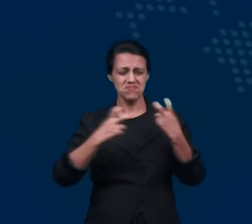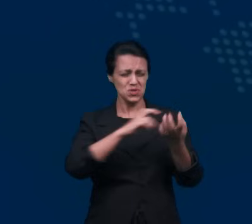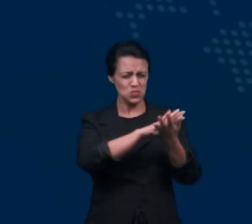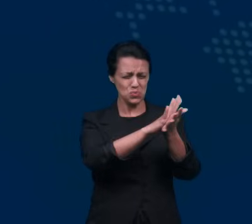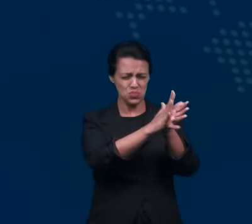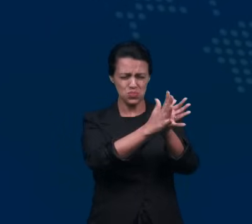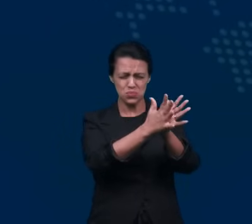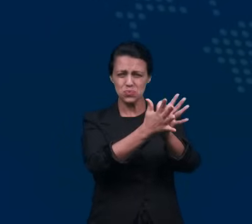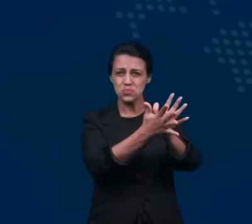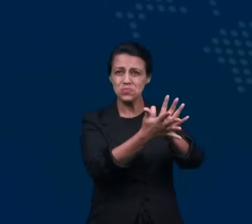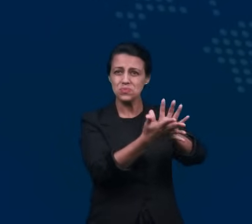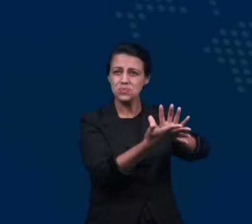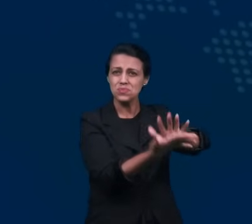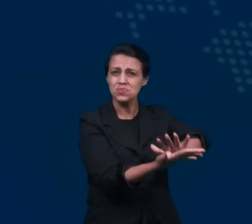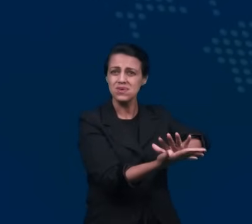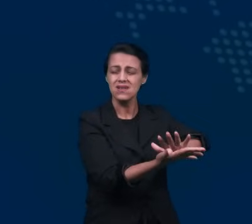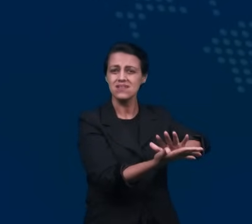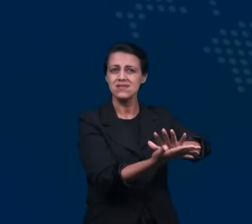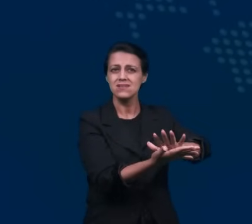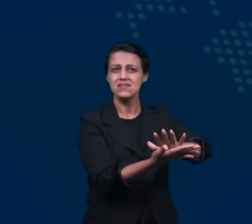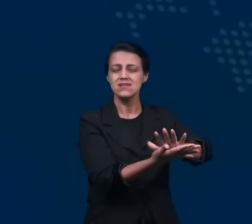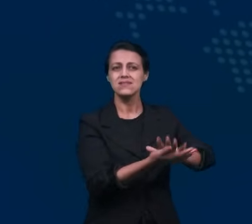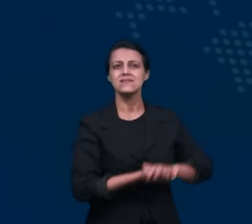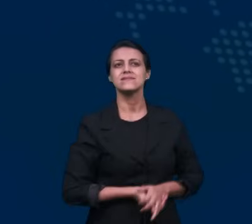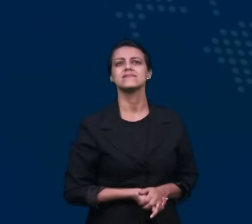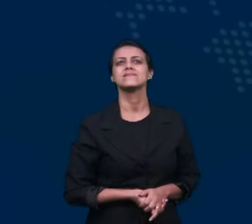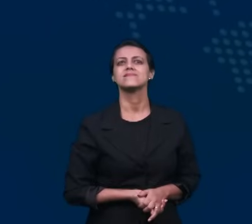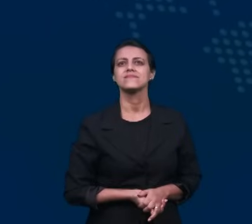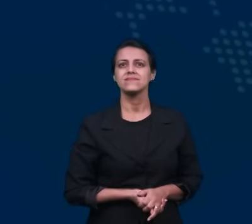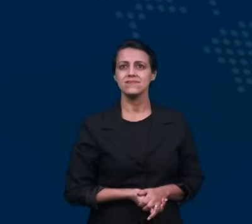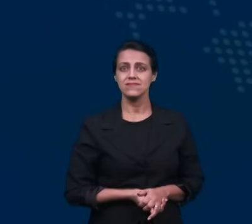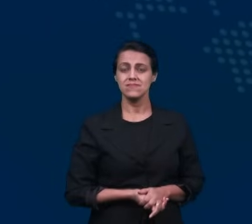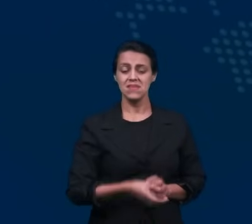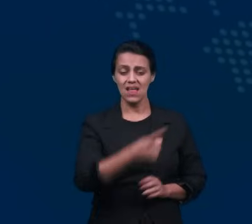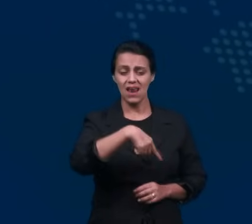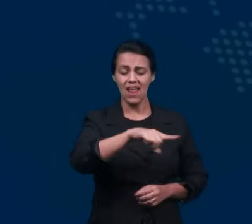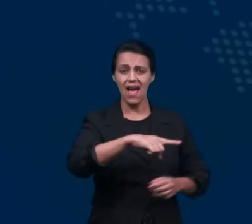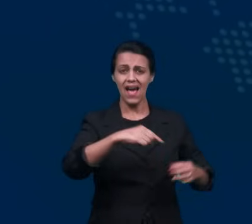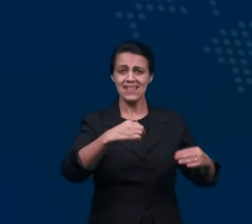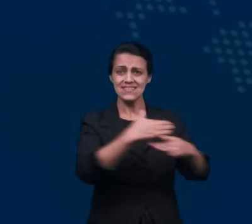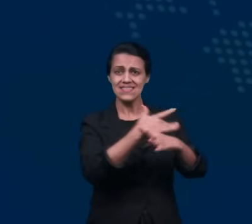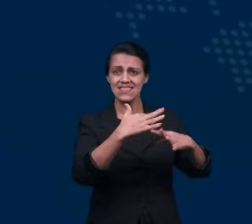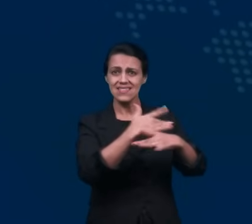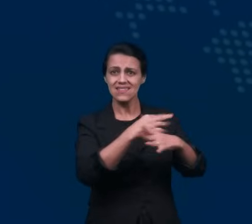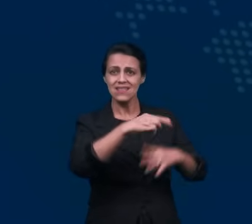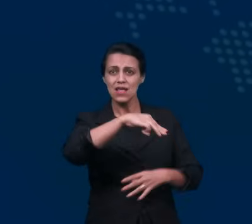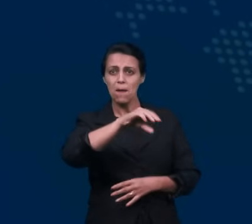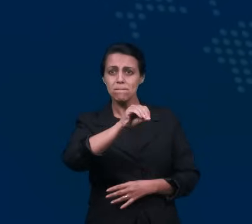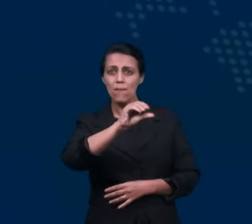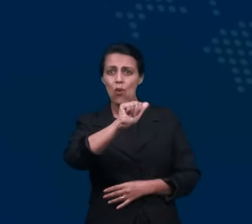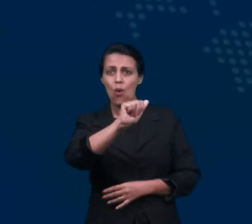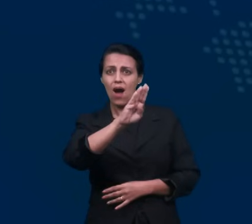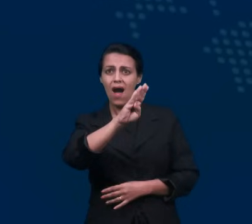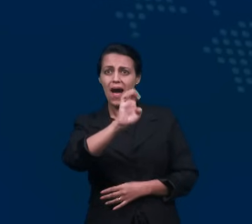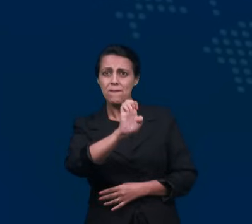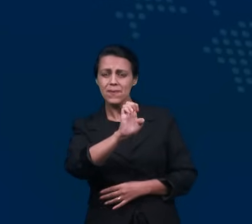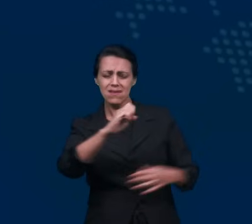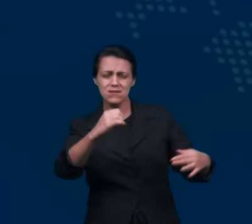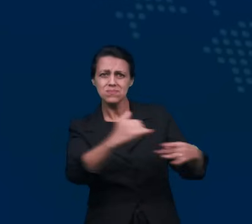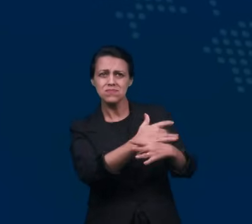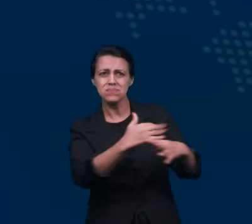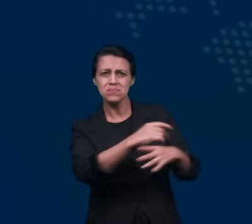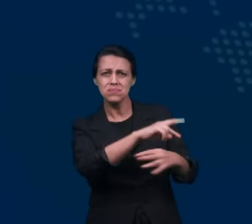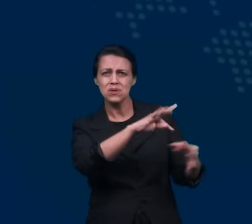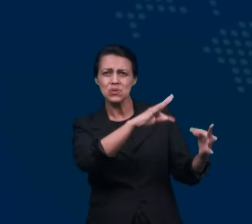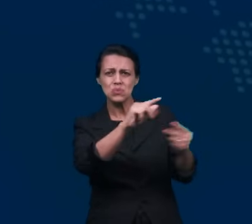destruição. Está destruída Moabe. Seus filhinhos fizeram ouvir os gritos e as lamentações